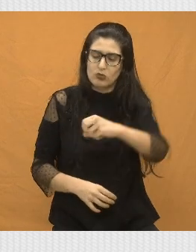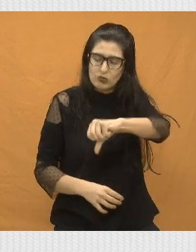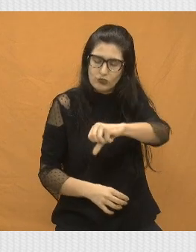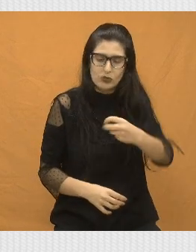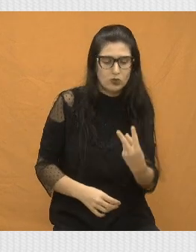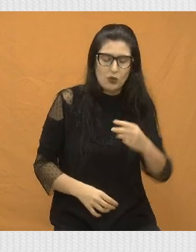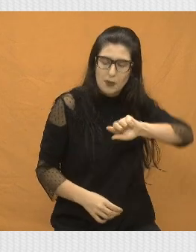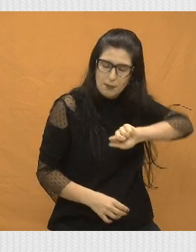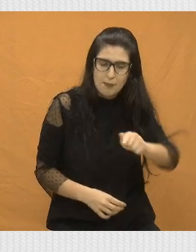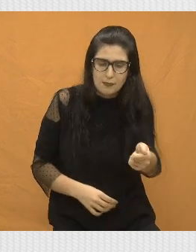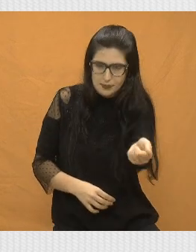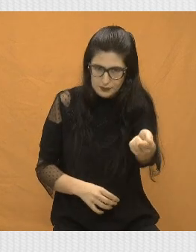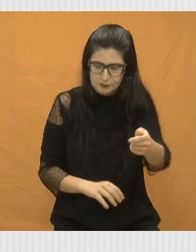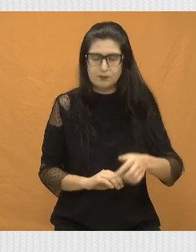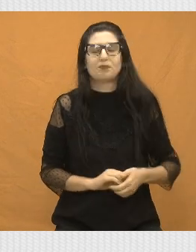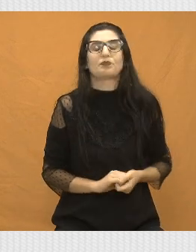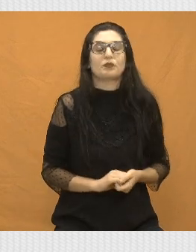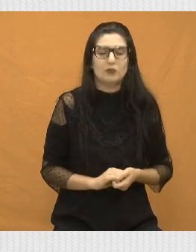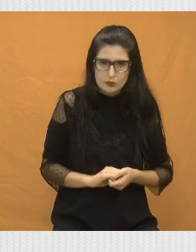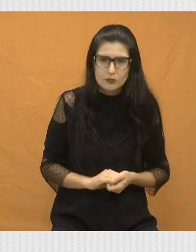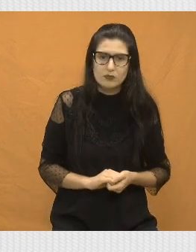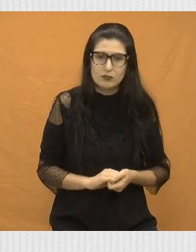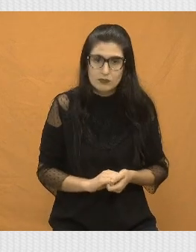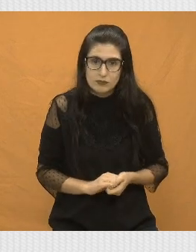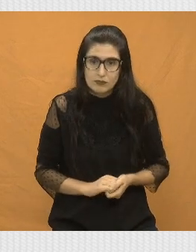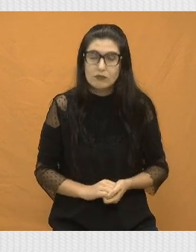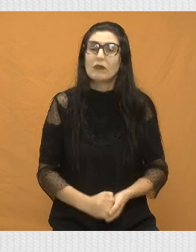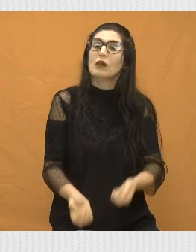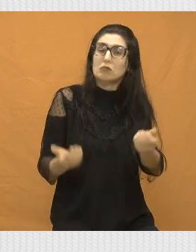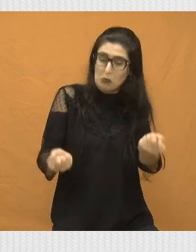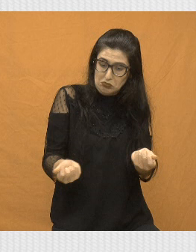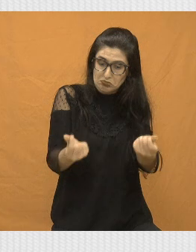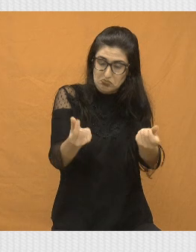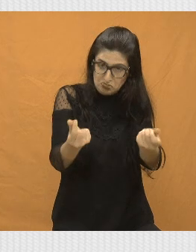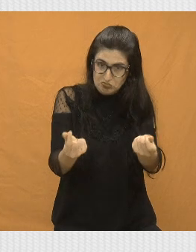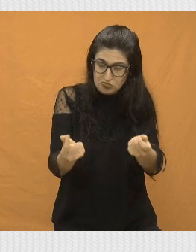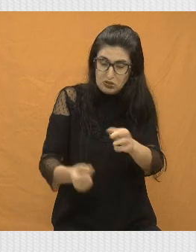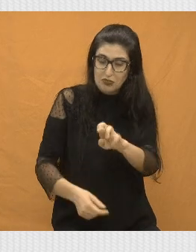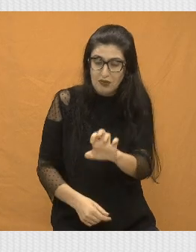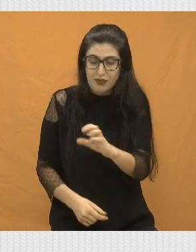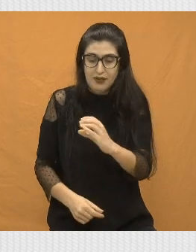78.292.000, tendo por fim a sua receita corrente líquida na